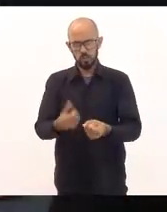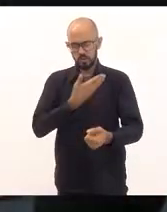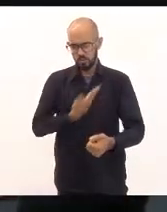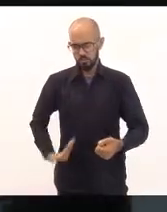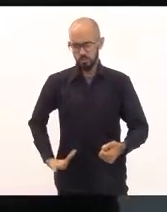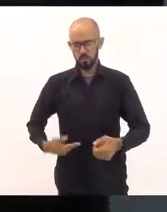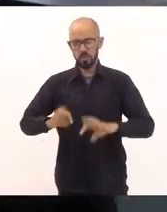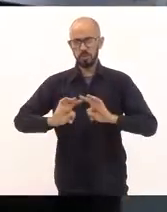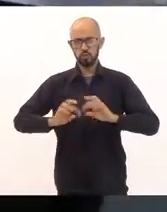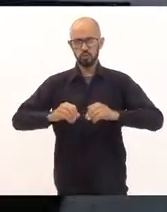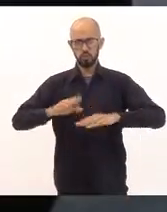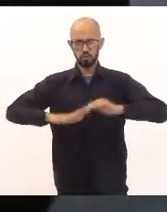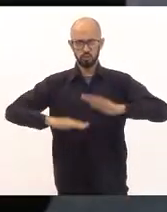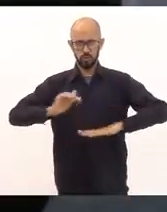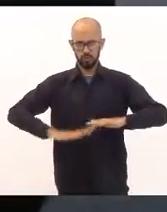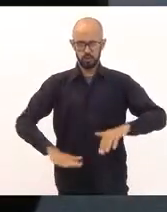profissionais.